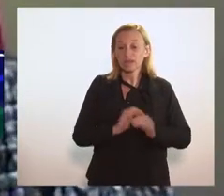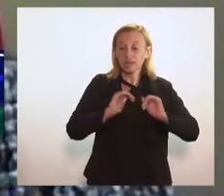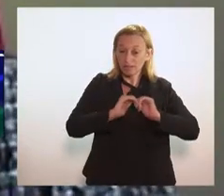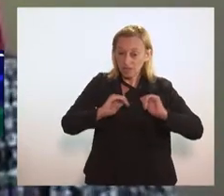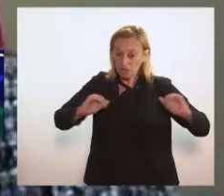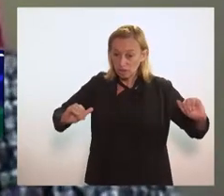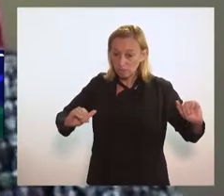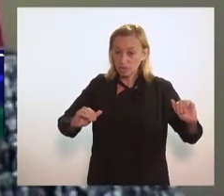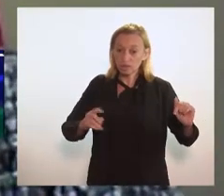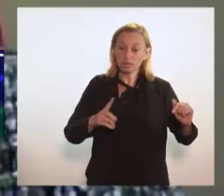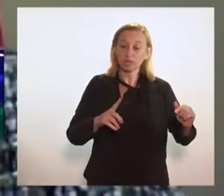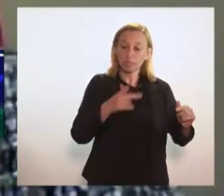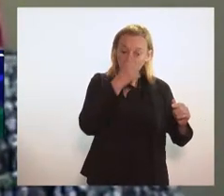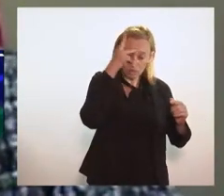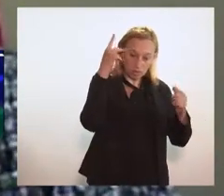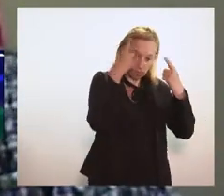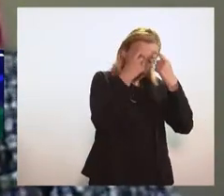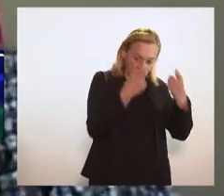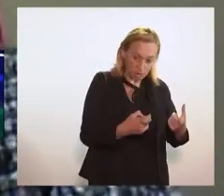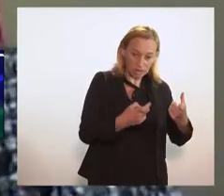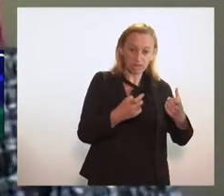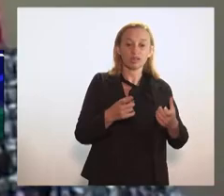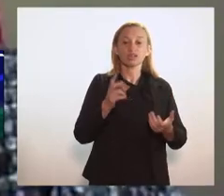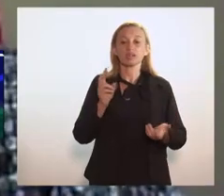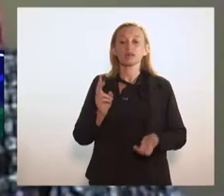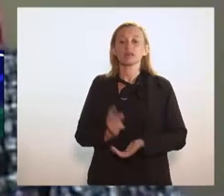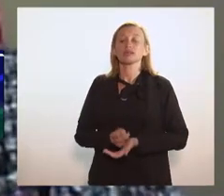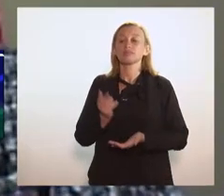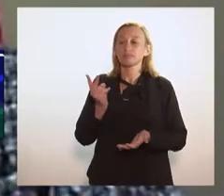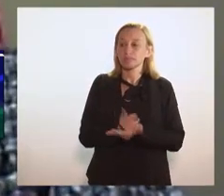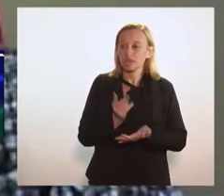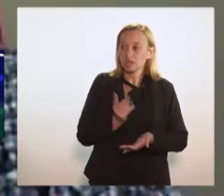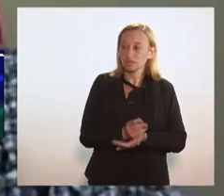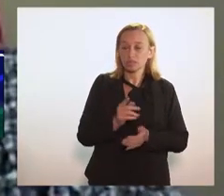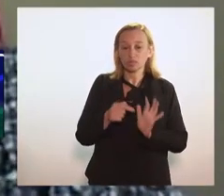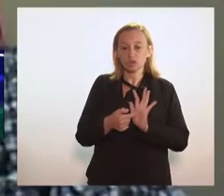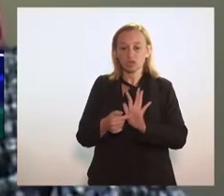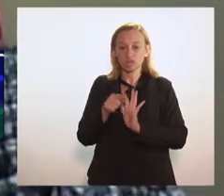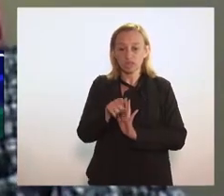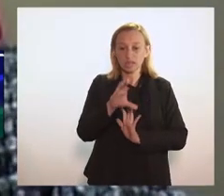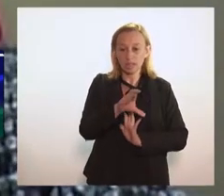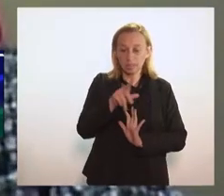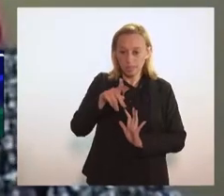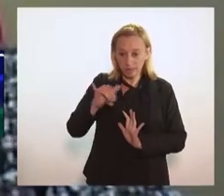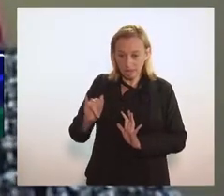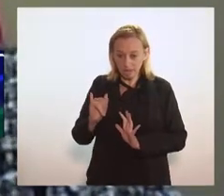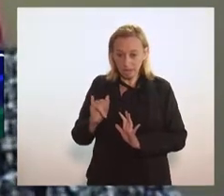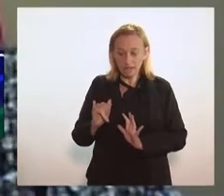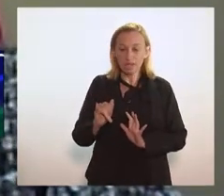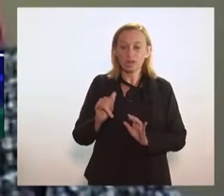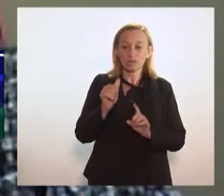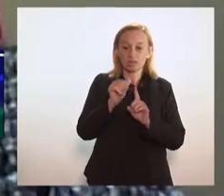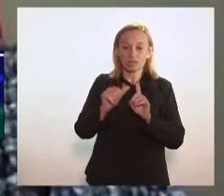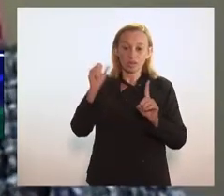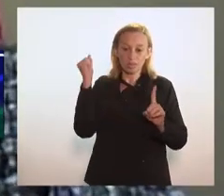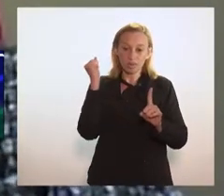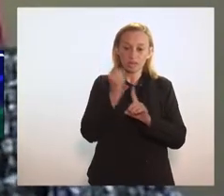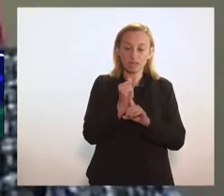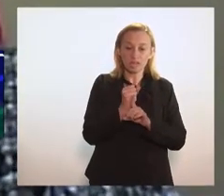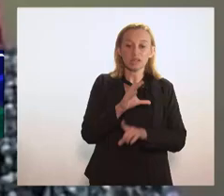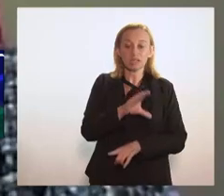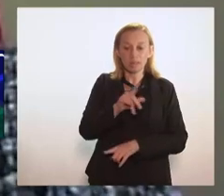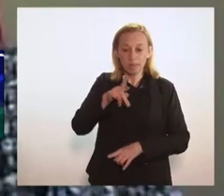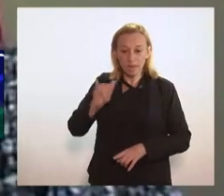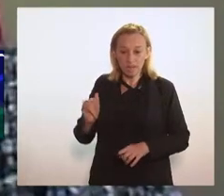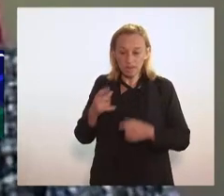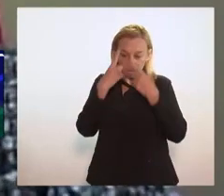agressor. Lamentavelmente, apesar de termos feito aqui uma CPI do feminicídio, uma CPI da